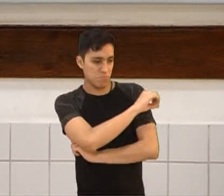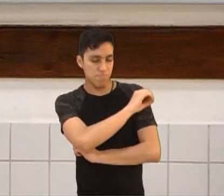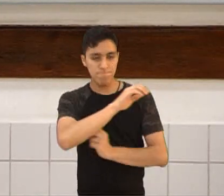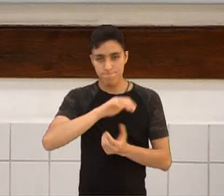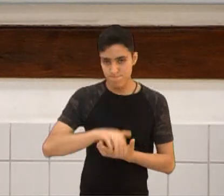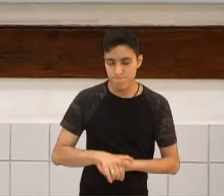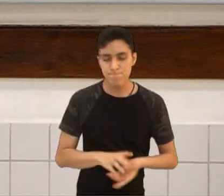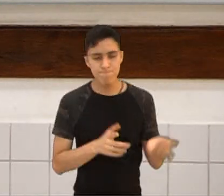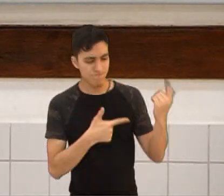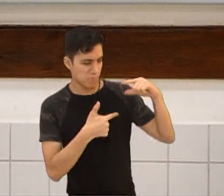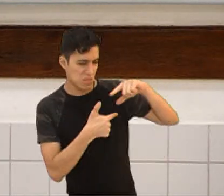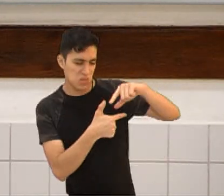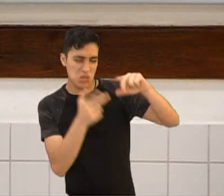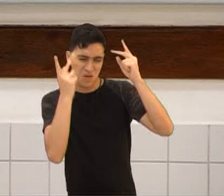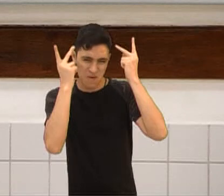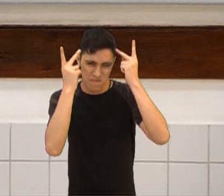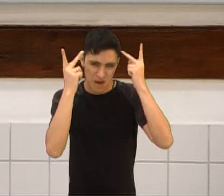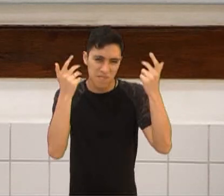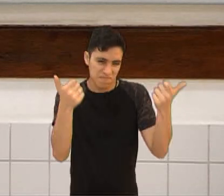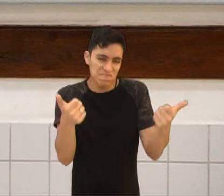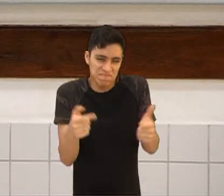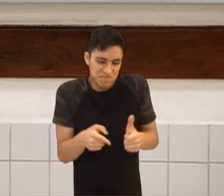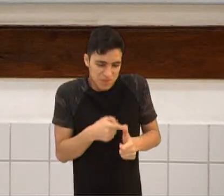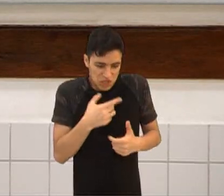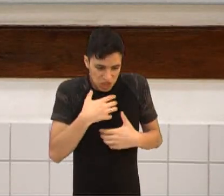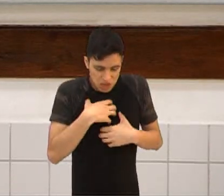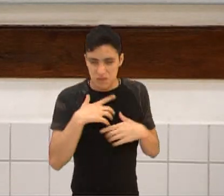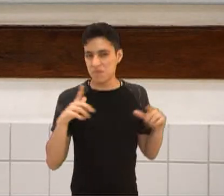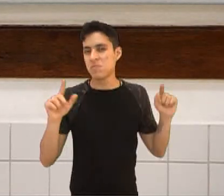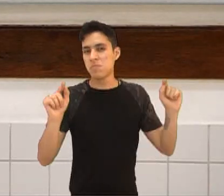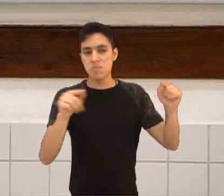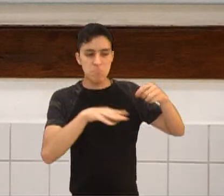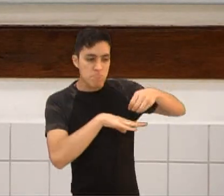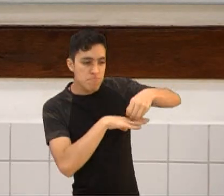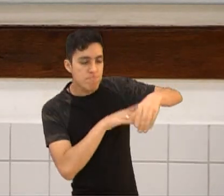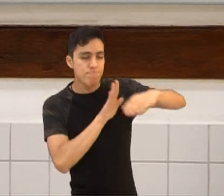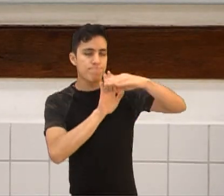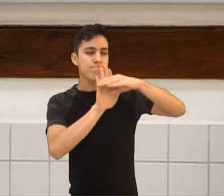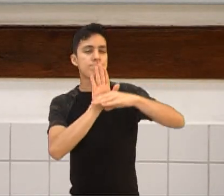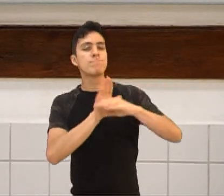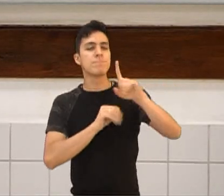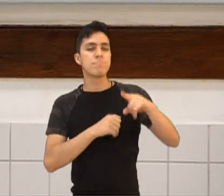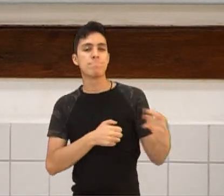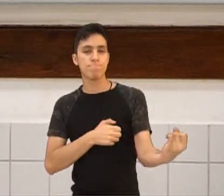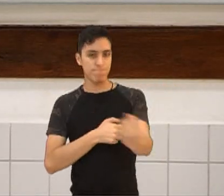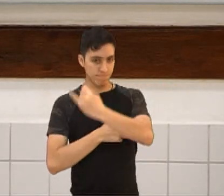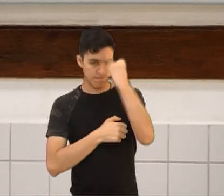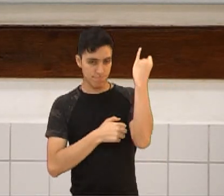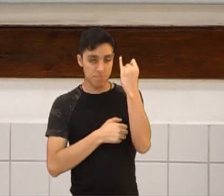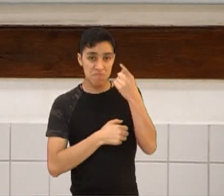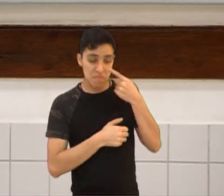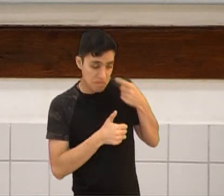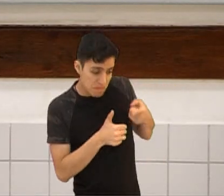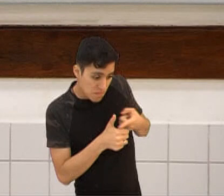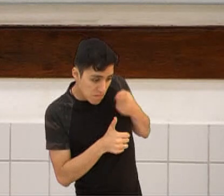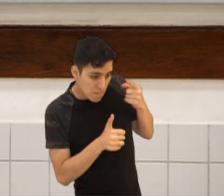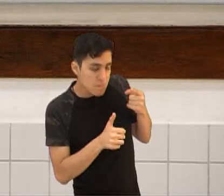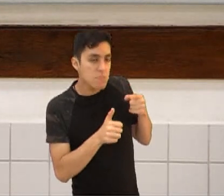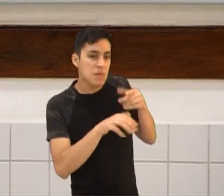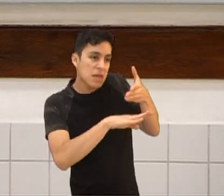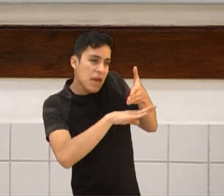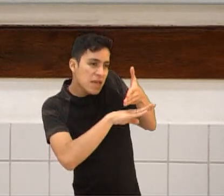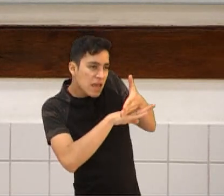Tradicionalmente, antes do objetivo e tema da aula de hoje, vamos aos recados importantes aí para vocês. Primeiro, assistam as aulas